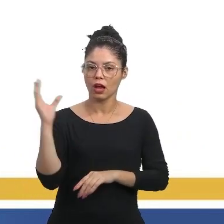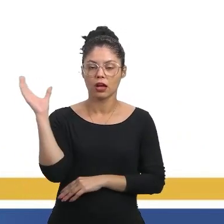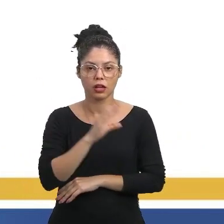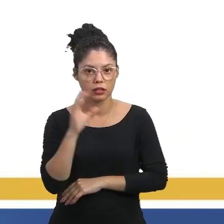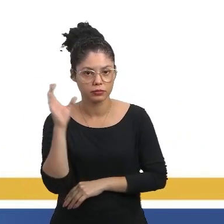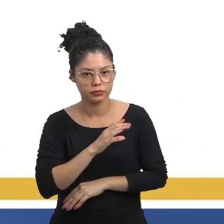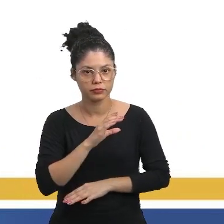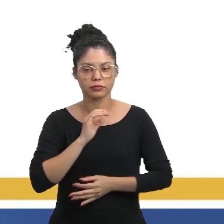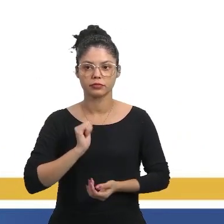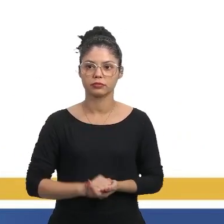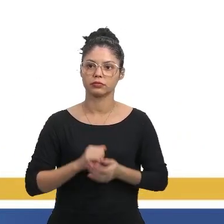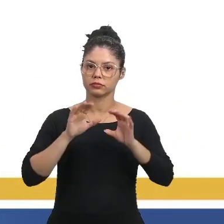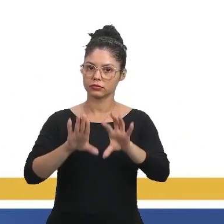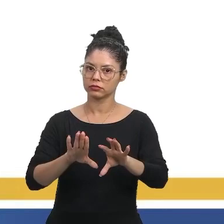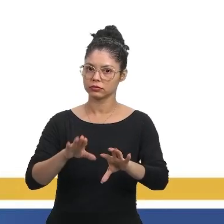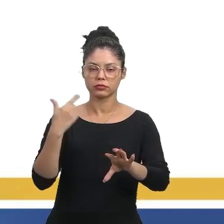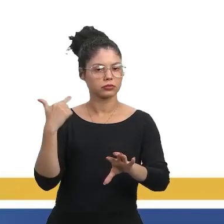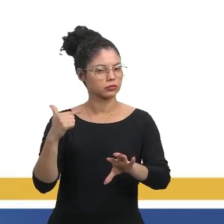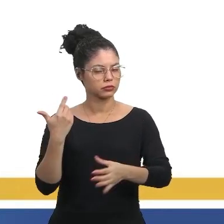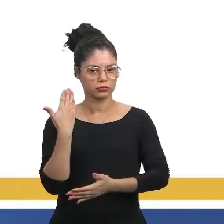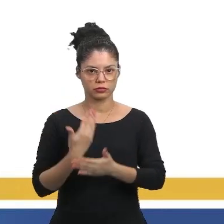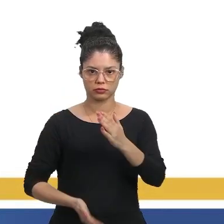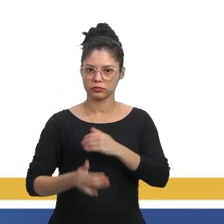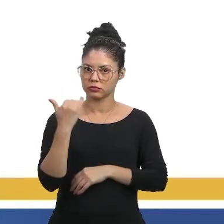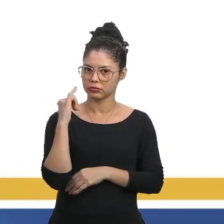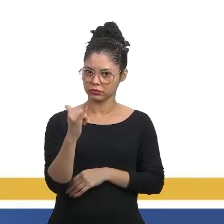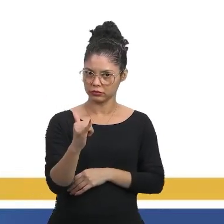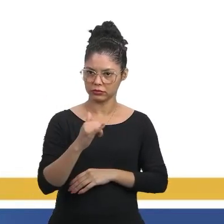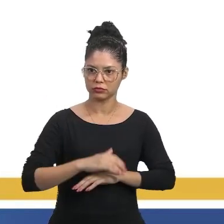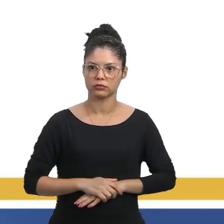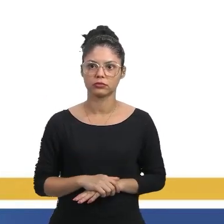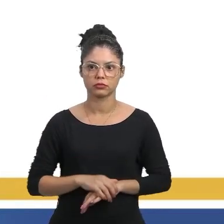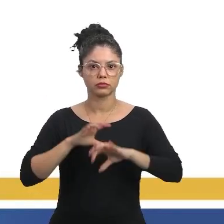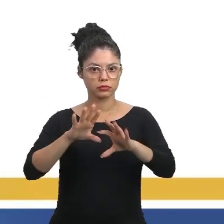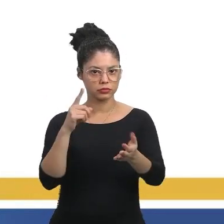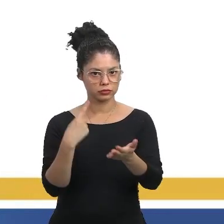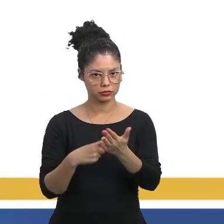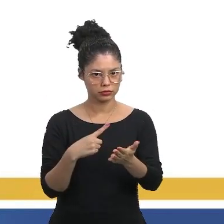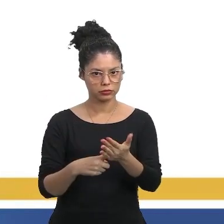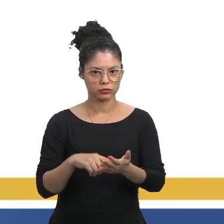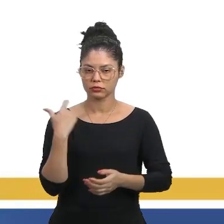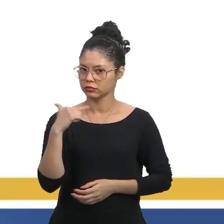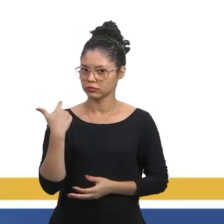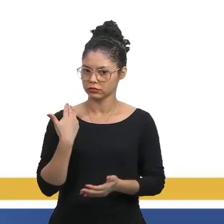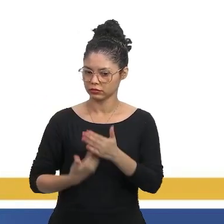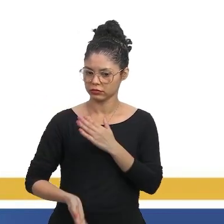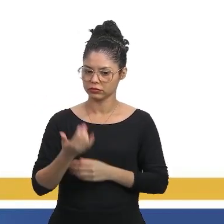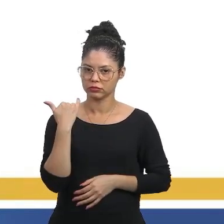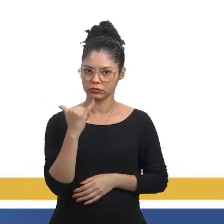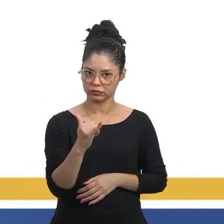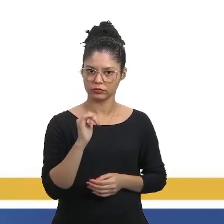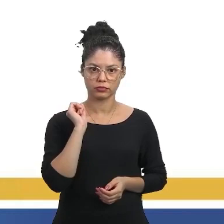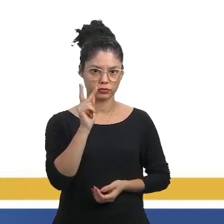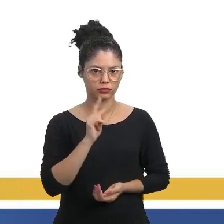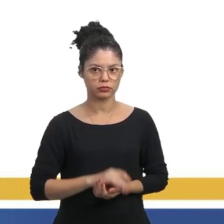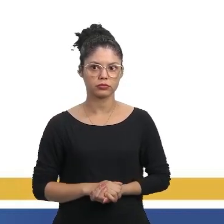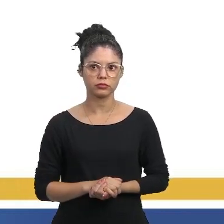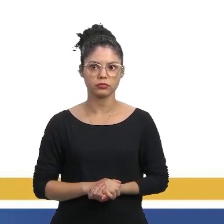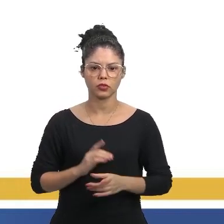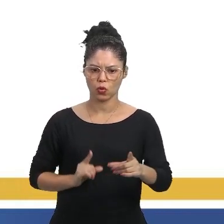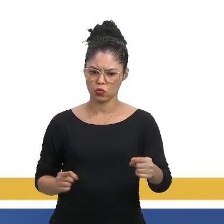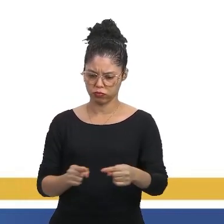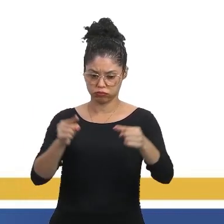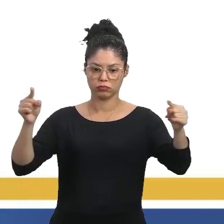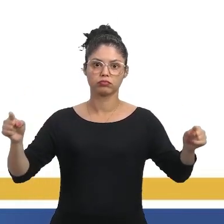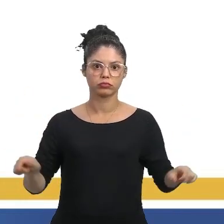acelerado. E assim ele não vai perder a sua energia. Nessas condições aí não vai ter perda de energia, tá? E não vai ter